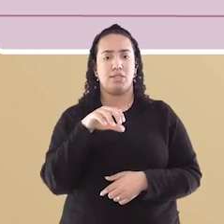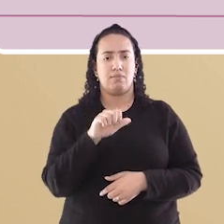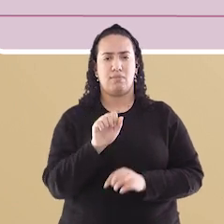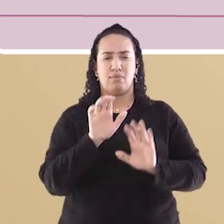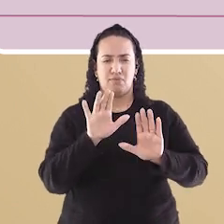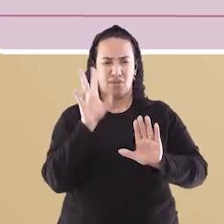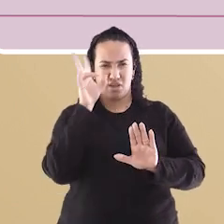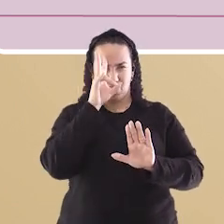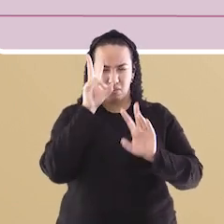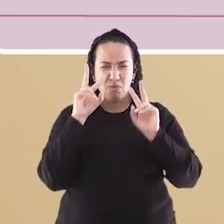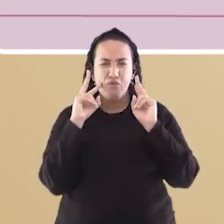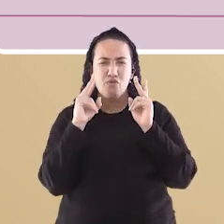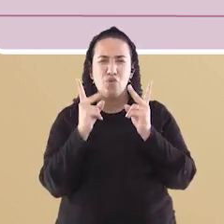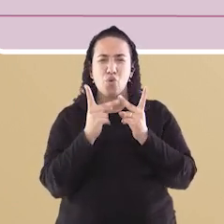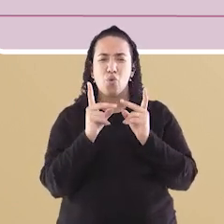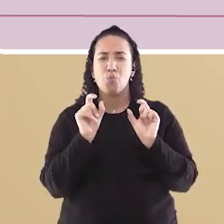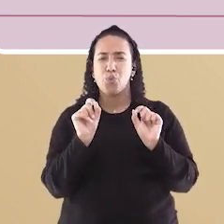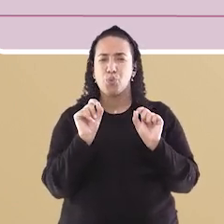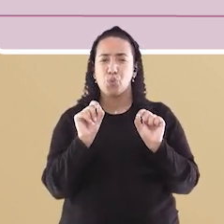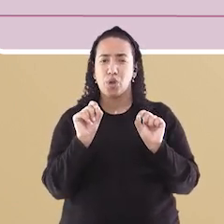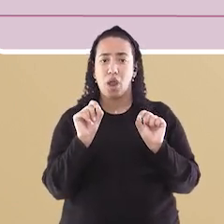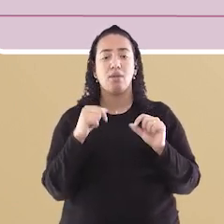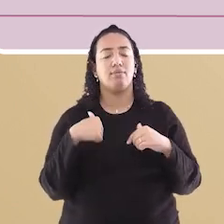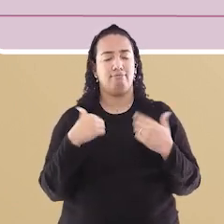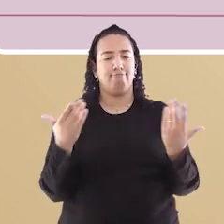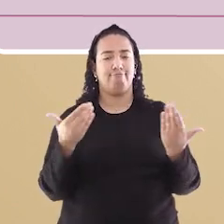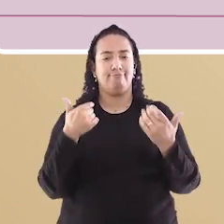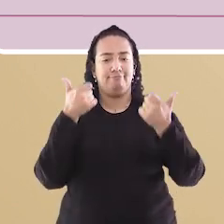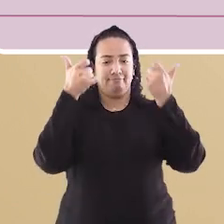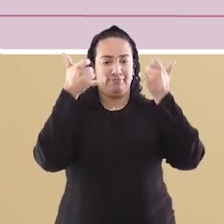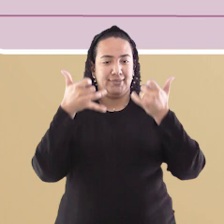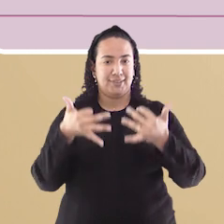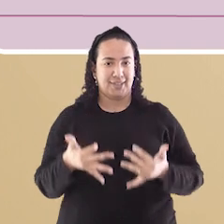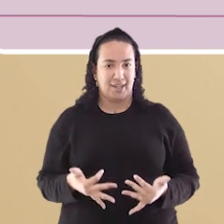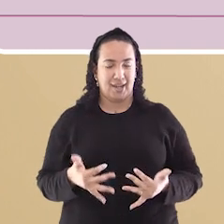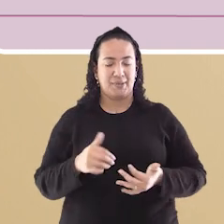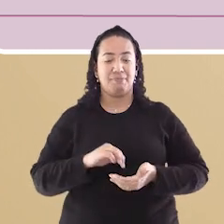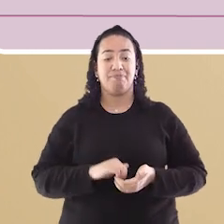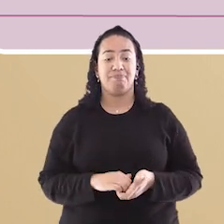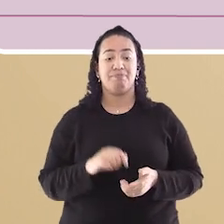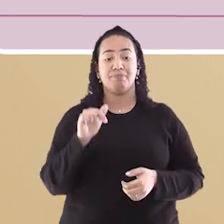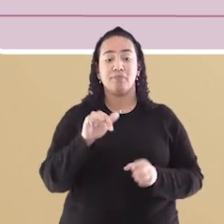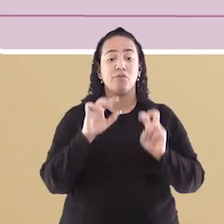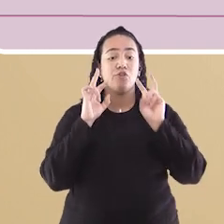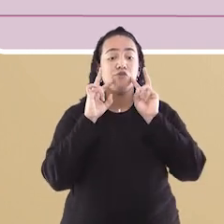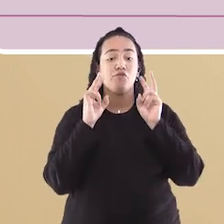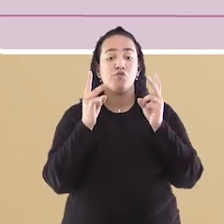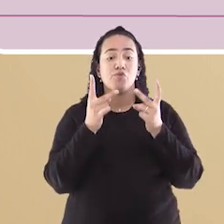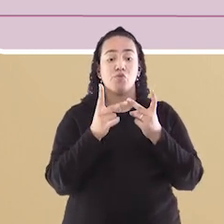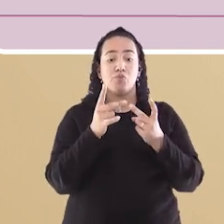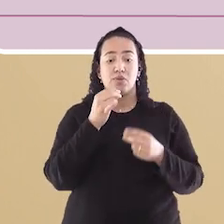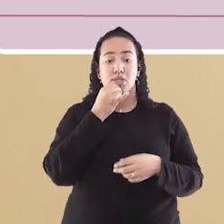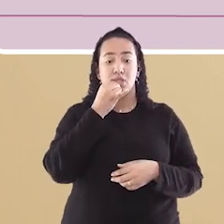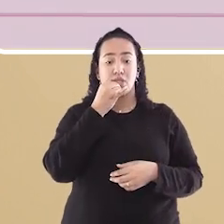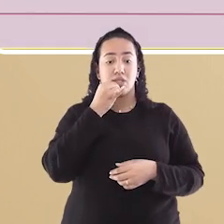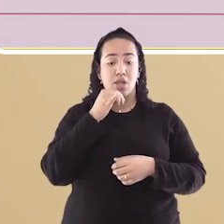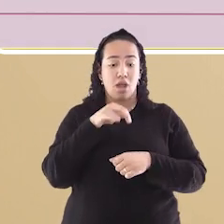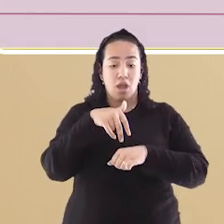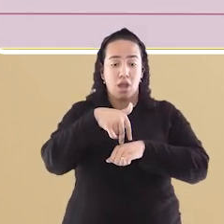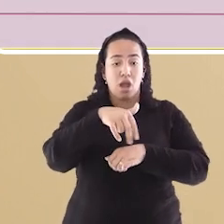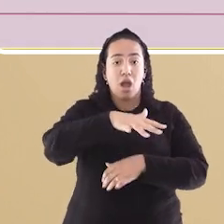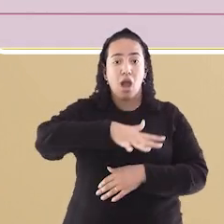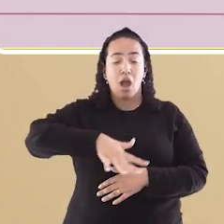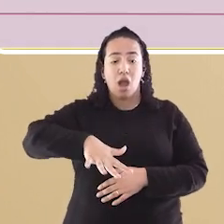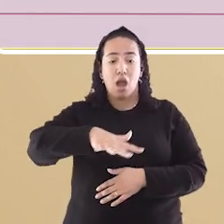volume? Não? Pois vou relembrar agora. Volume é a quantidade de espaço ocupada por um corpo.